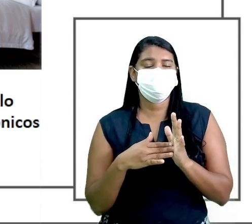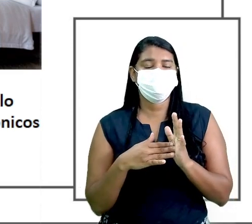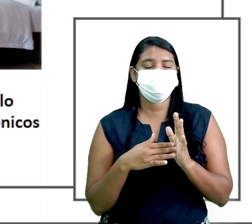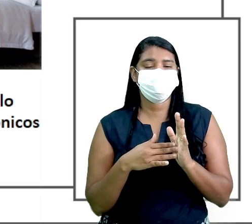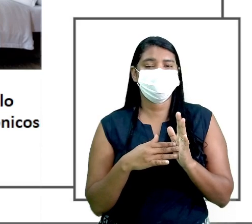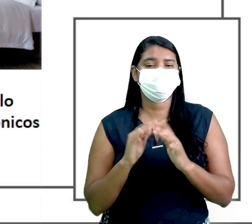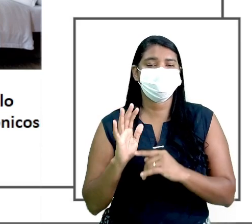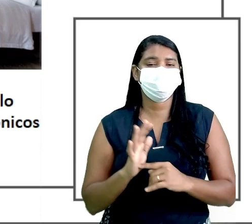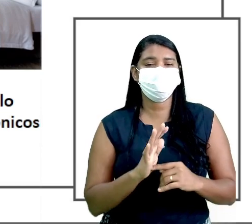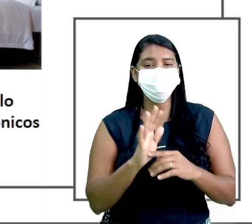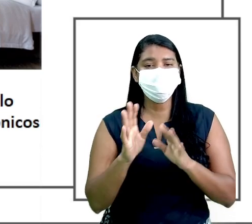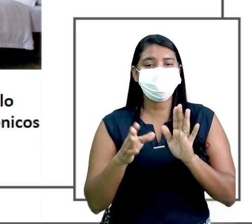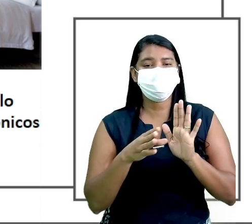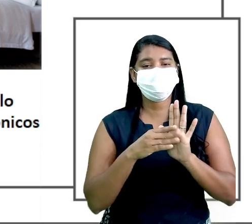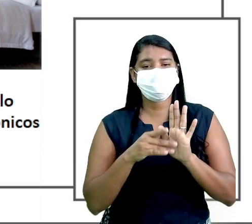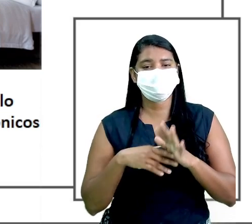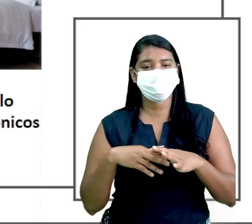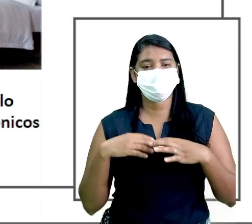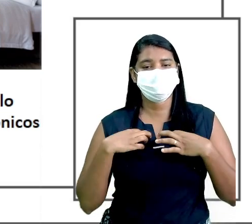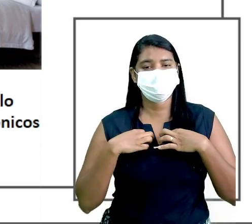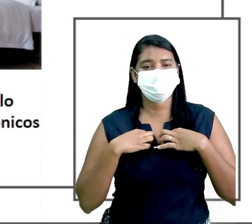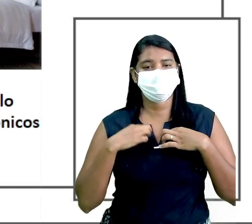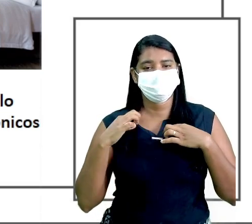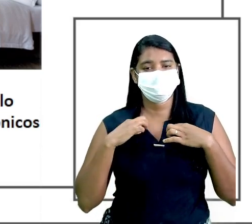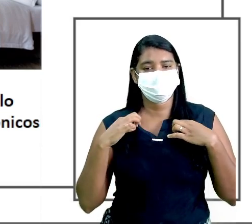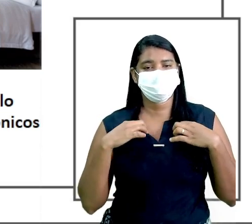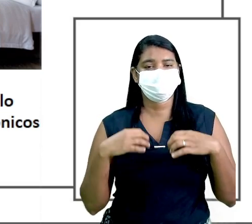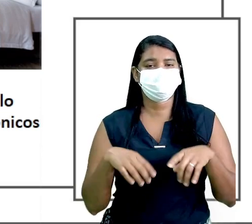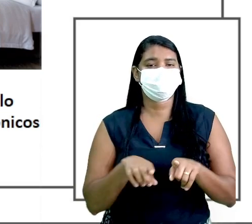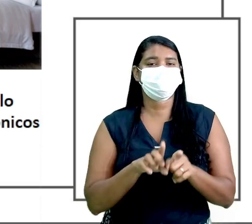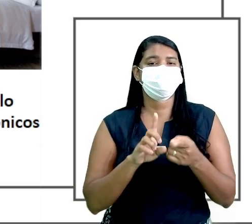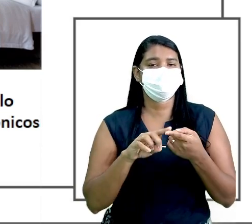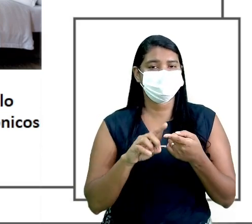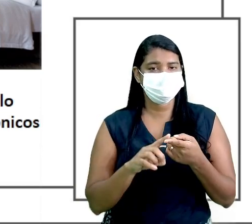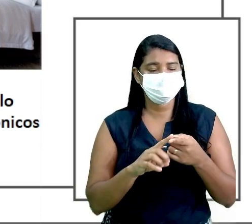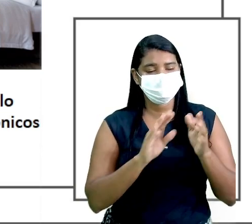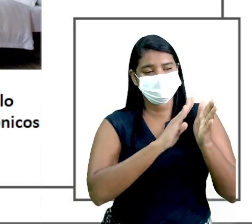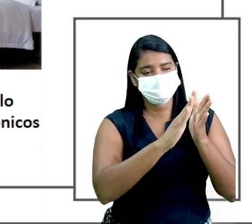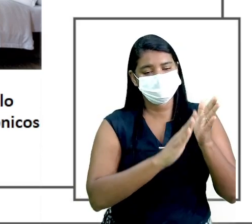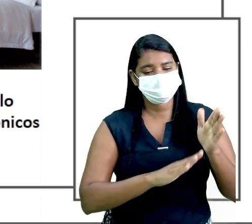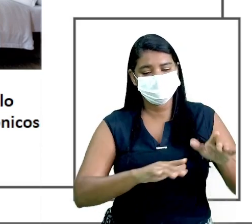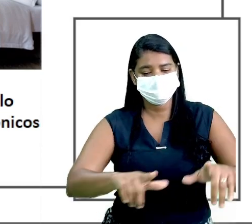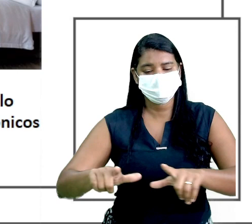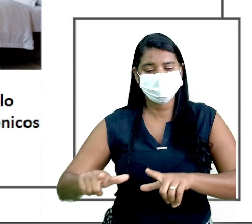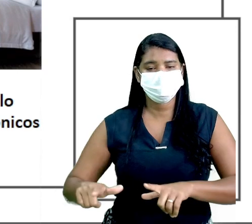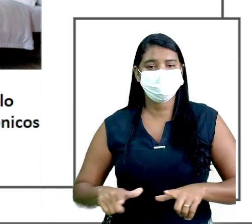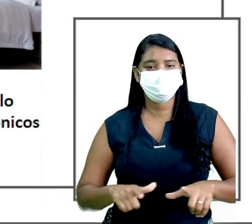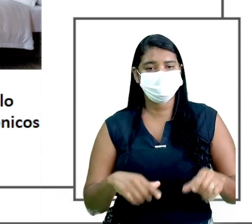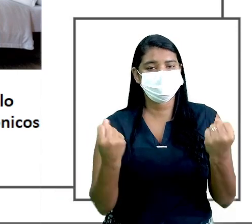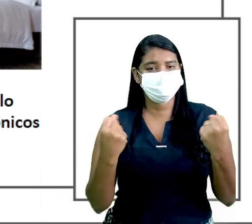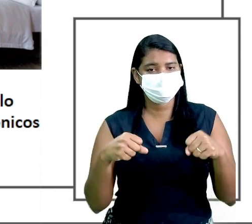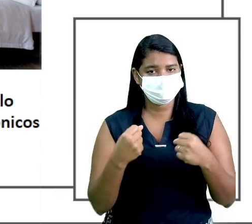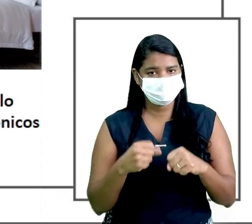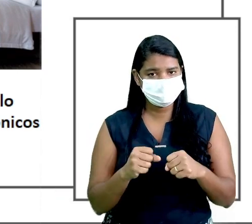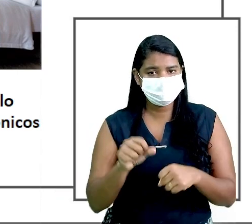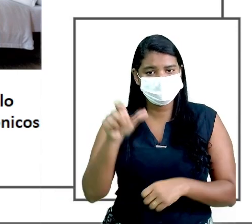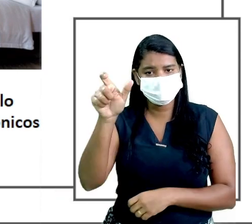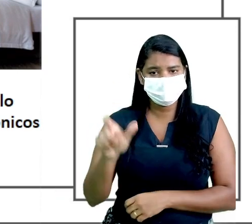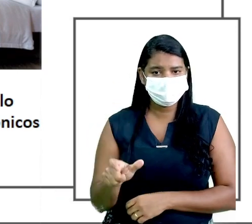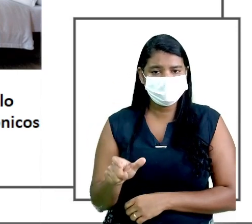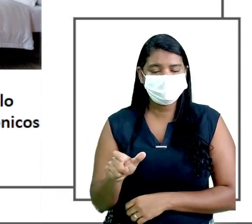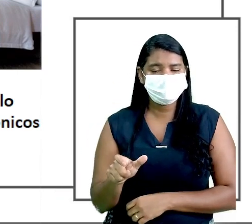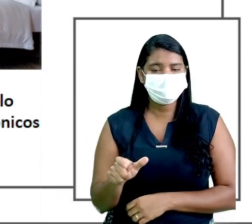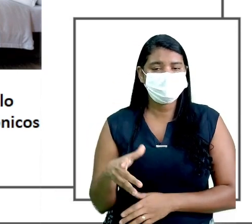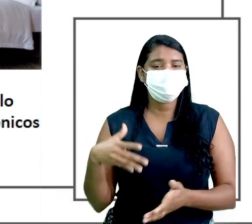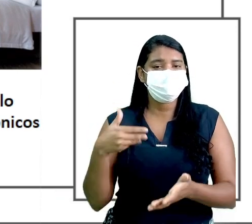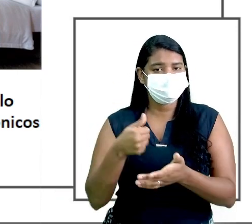né? Tecidos sintéticos, né? E você vai compor esse ambiente de acordo com as necessidades do cliente, de acordo